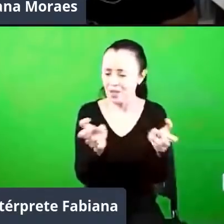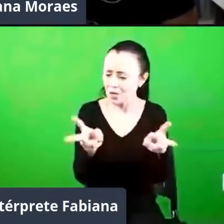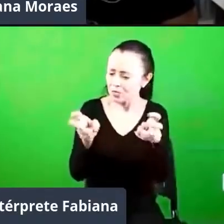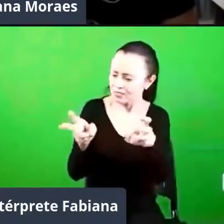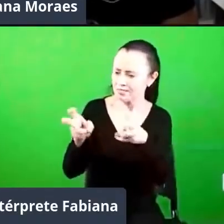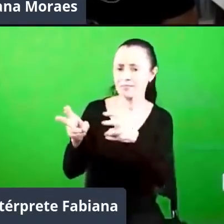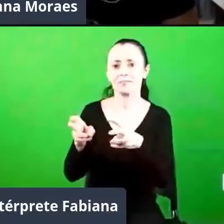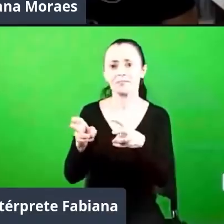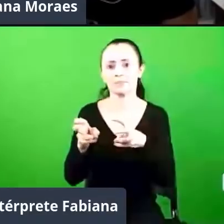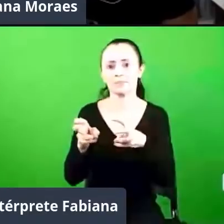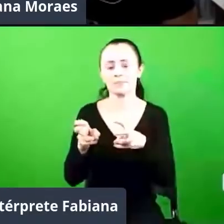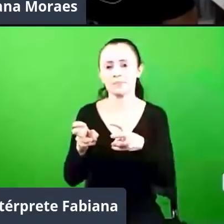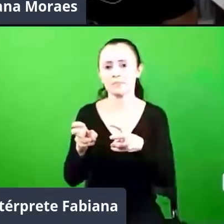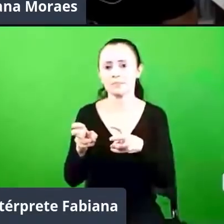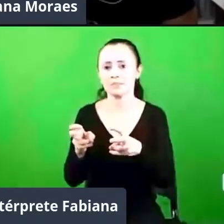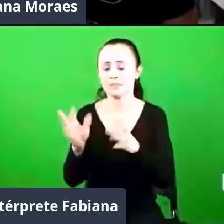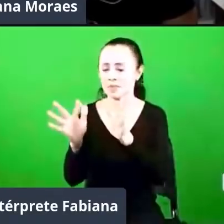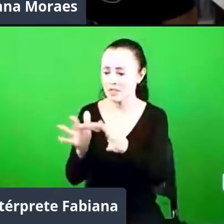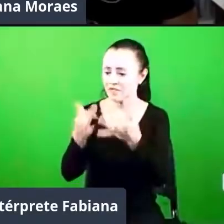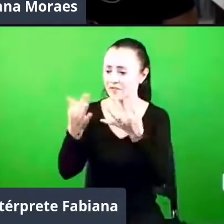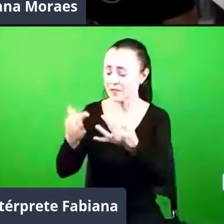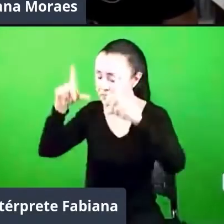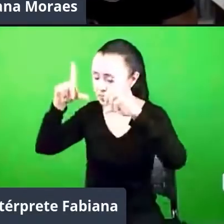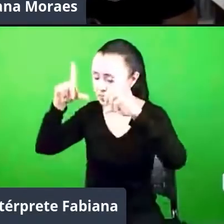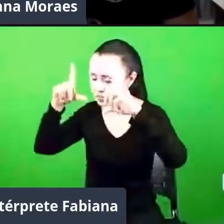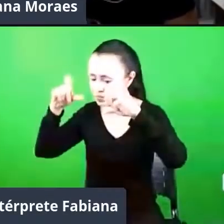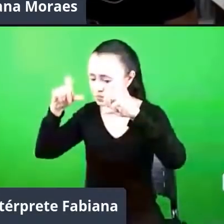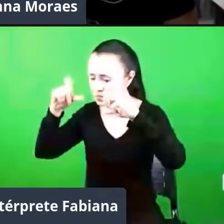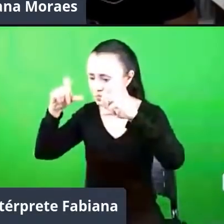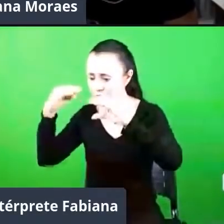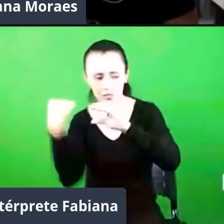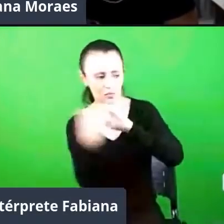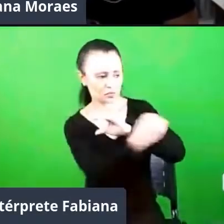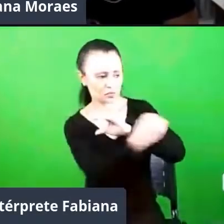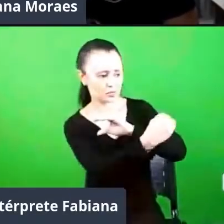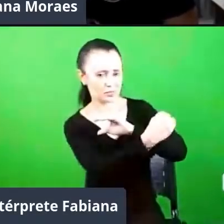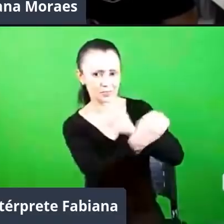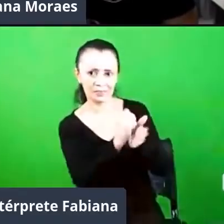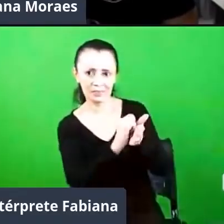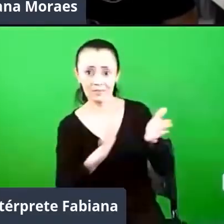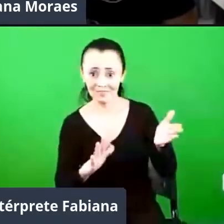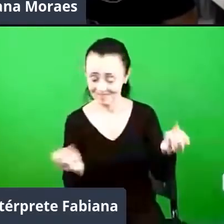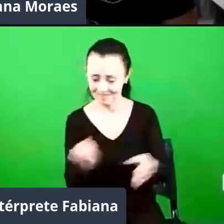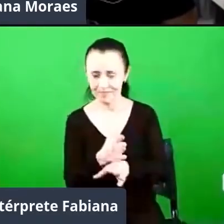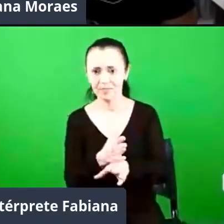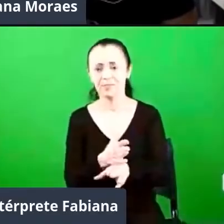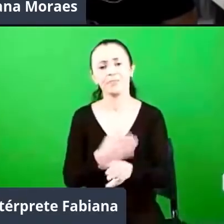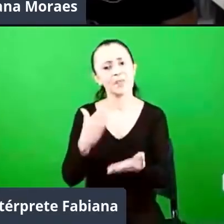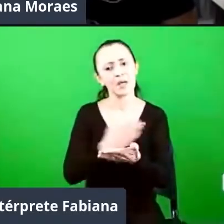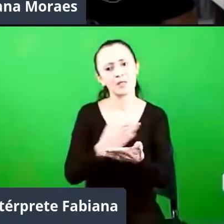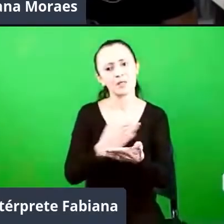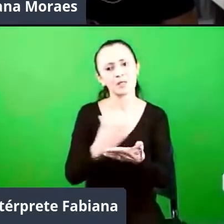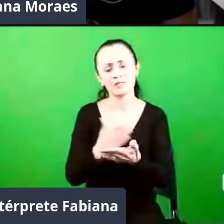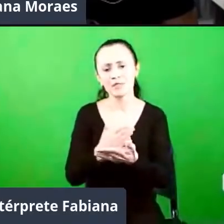os pais, eles mandam fotos das atividades prontas, às vezes mandam videozinhos do aluno lendo aquele